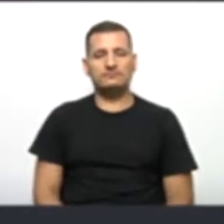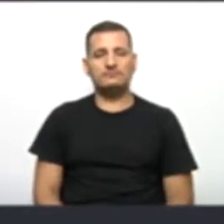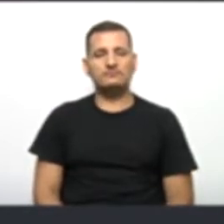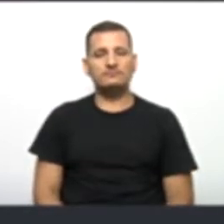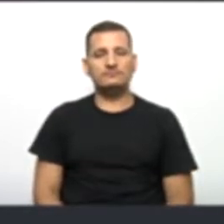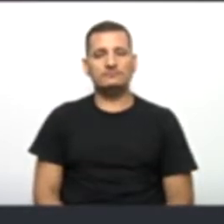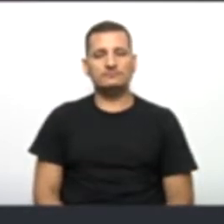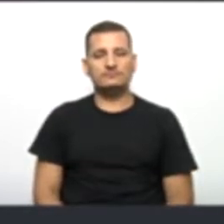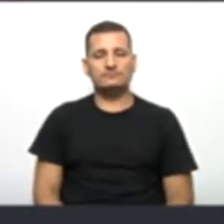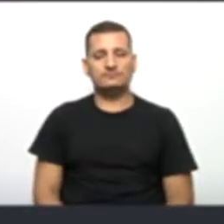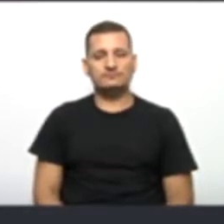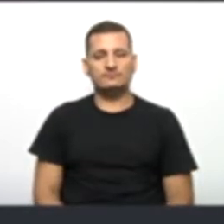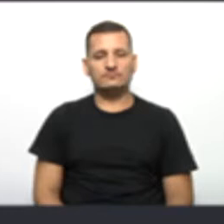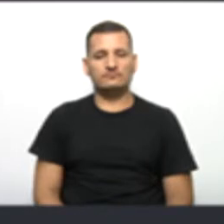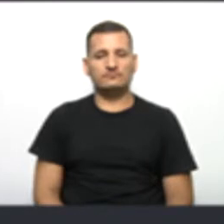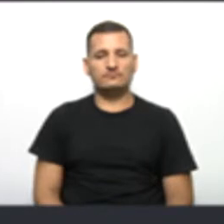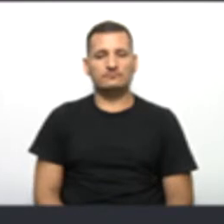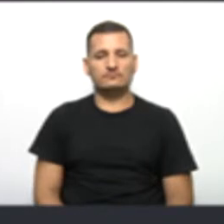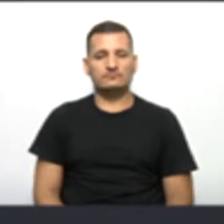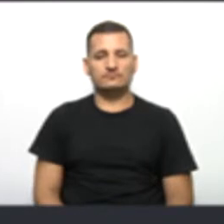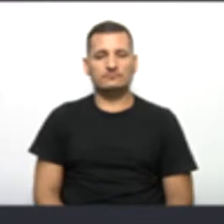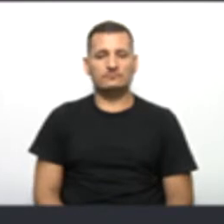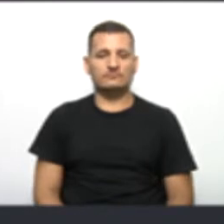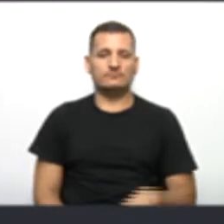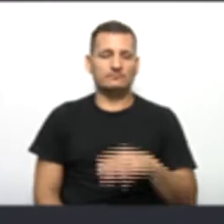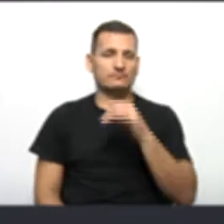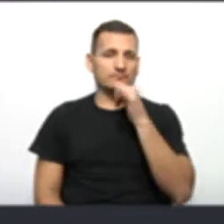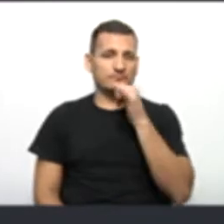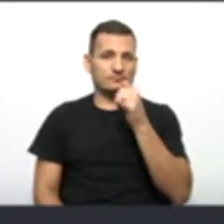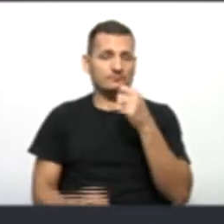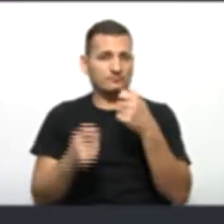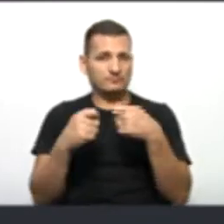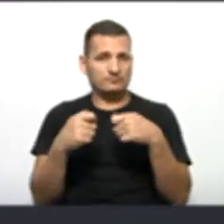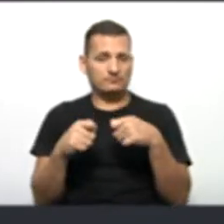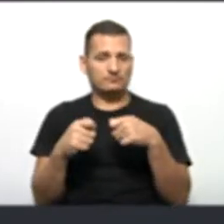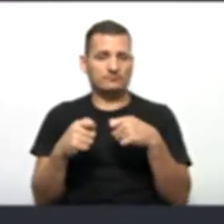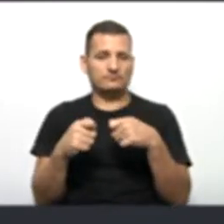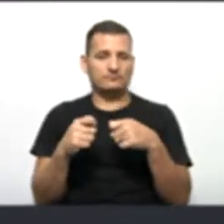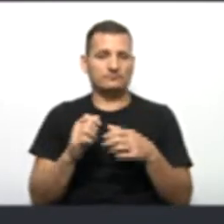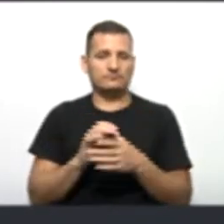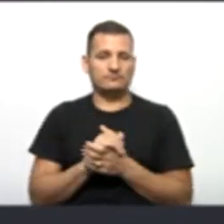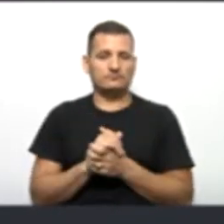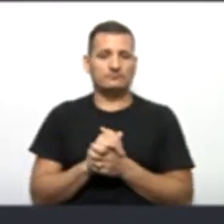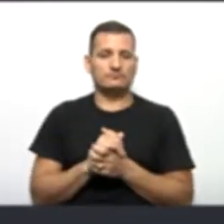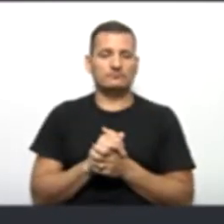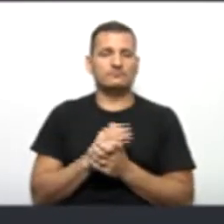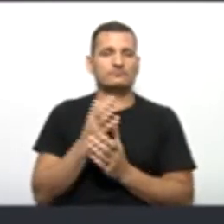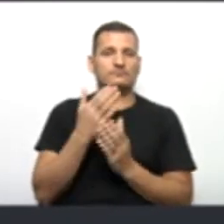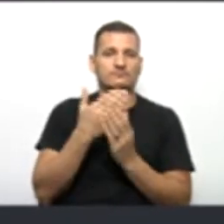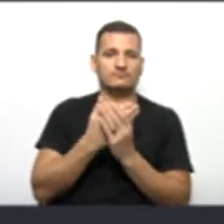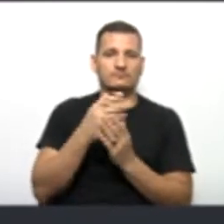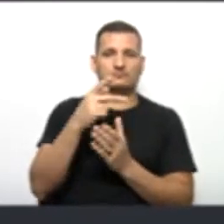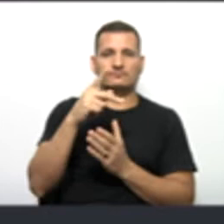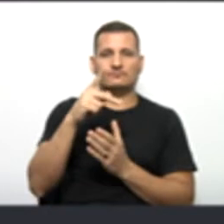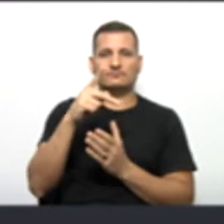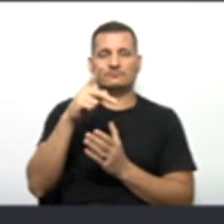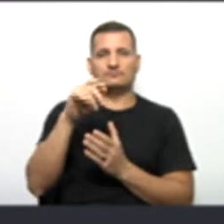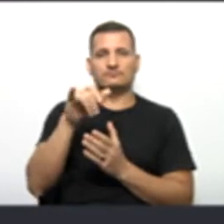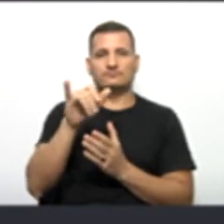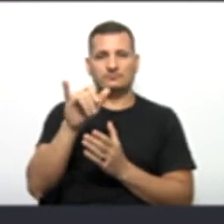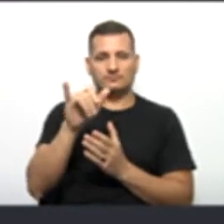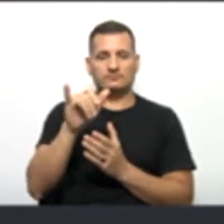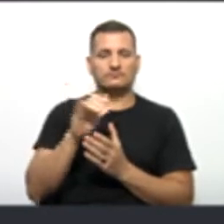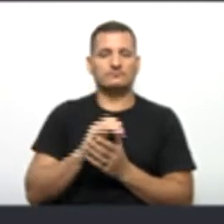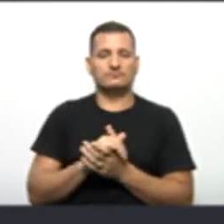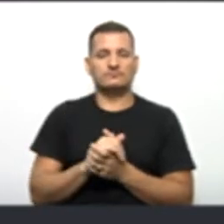e já está funcionando quando a gente vai precisar rodar o o arquivo pai ele já vai estar aqui